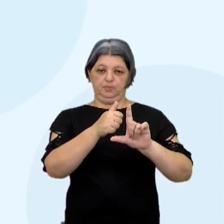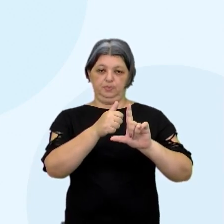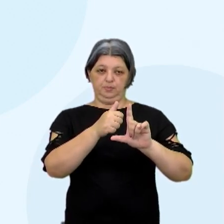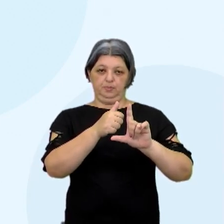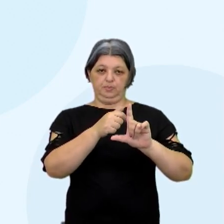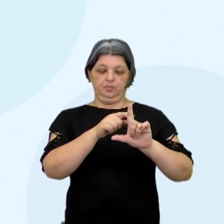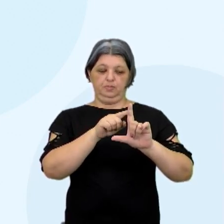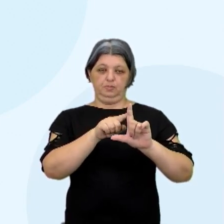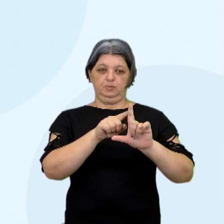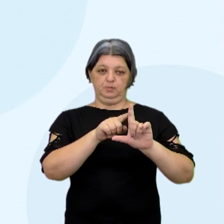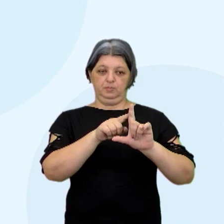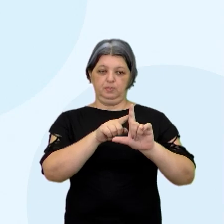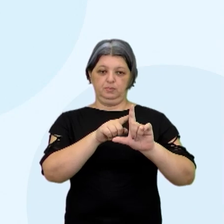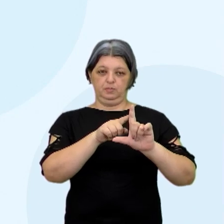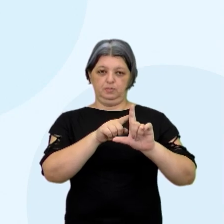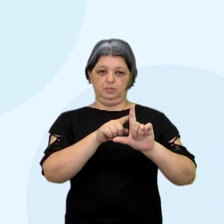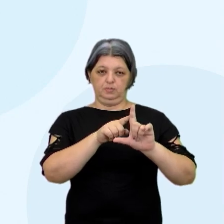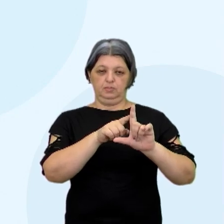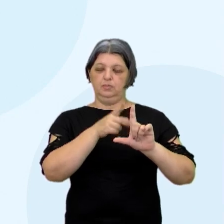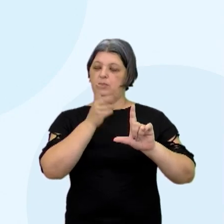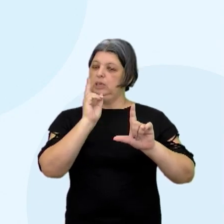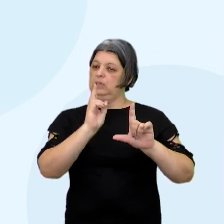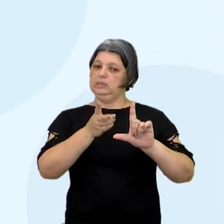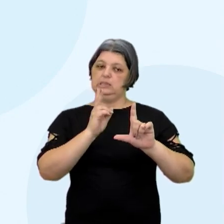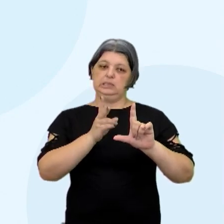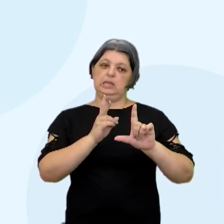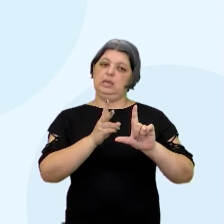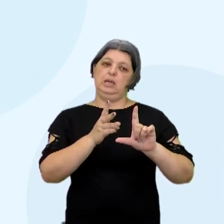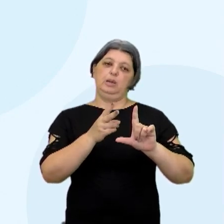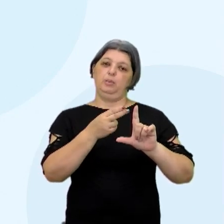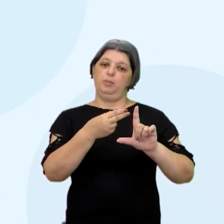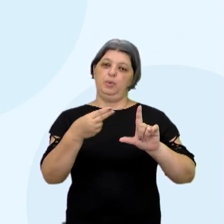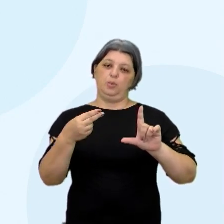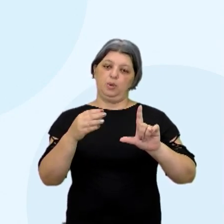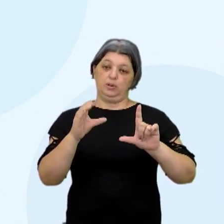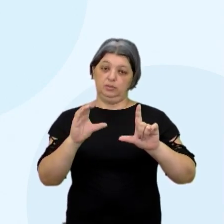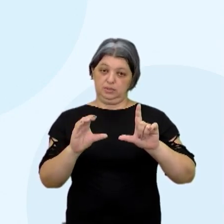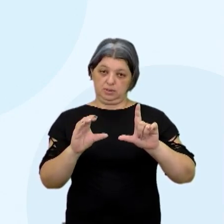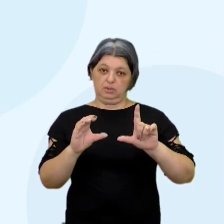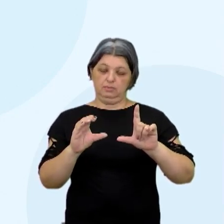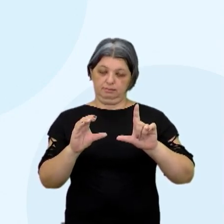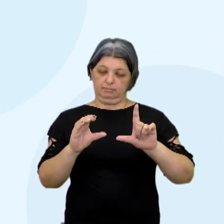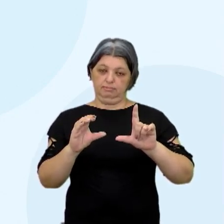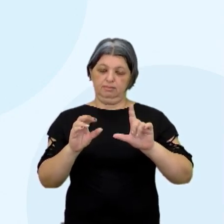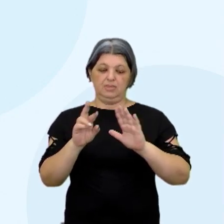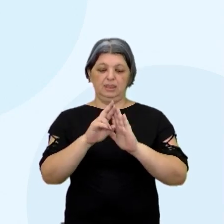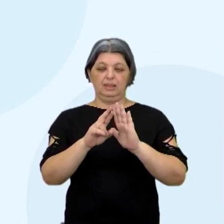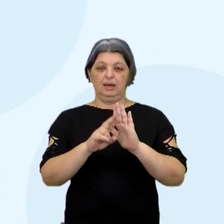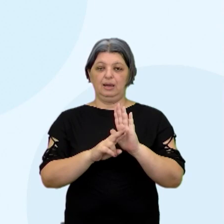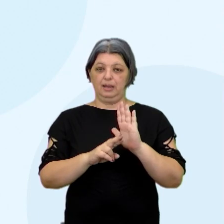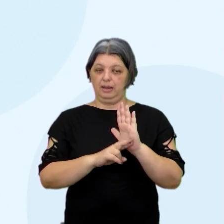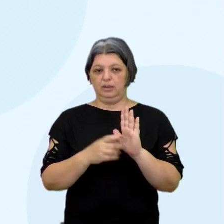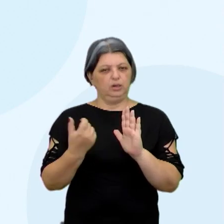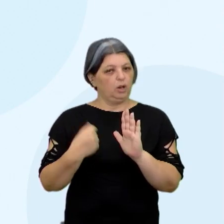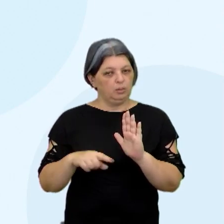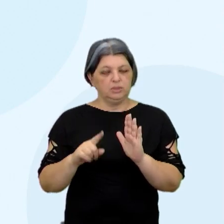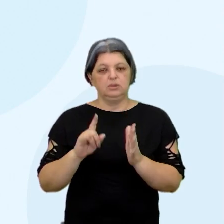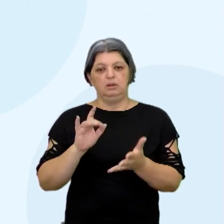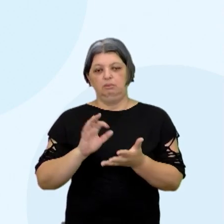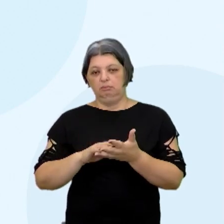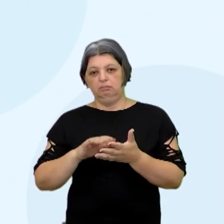este ponto é sempre igual o co o cê da sua lei então você não precisa calcular